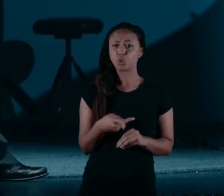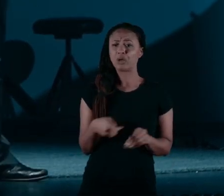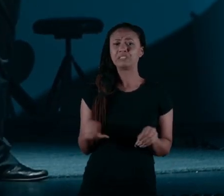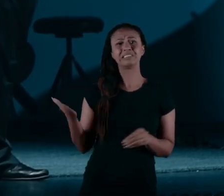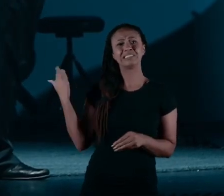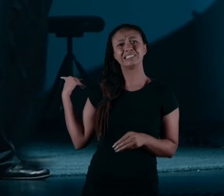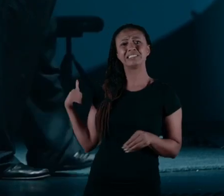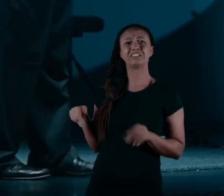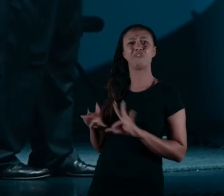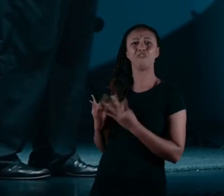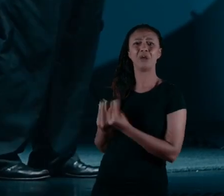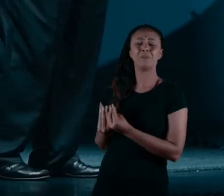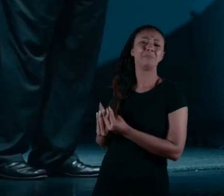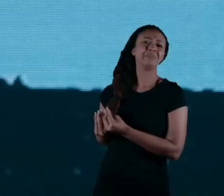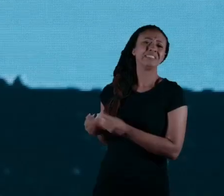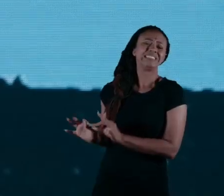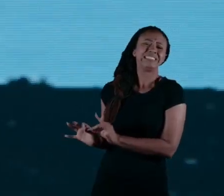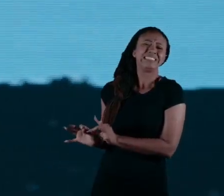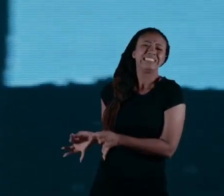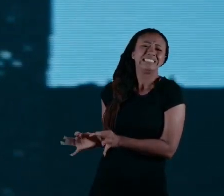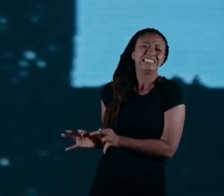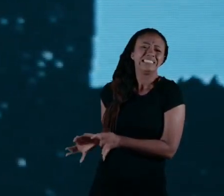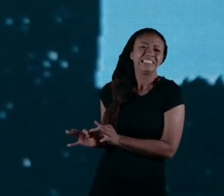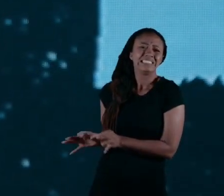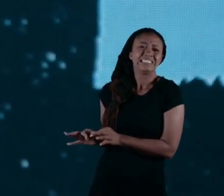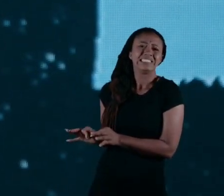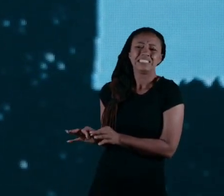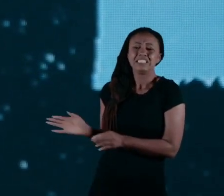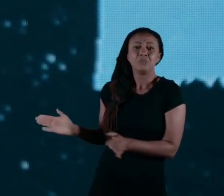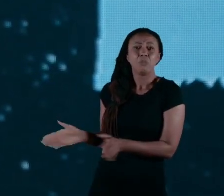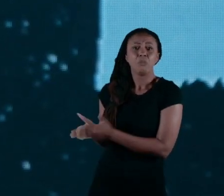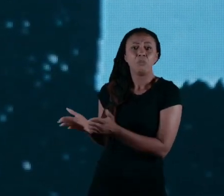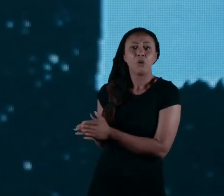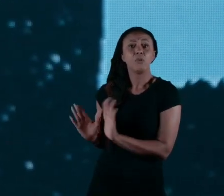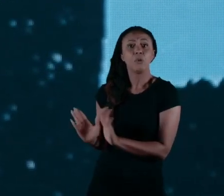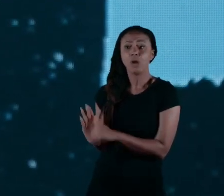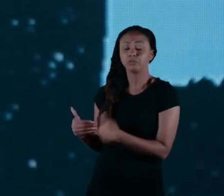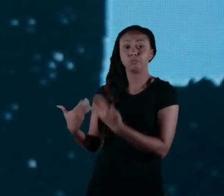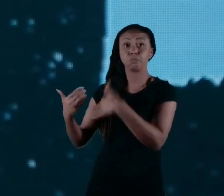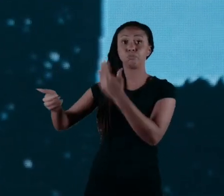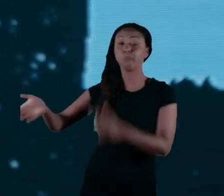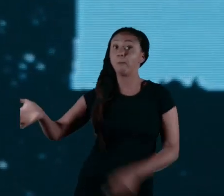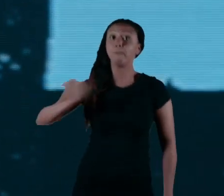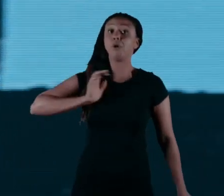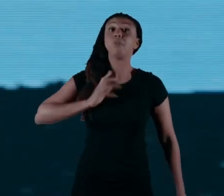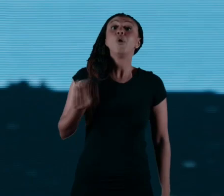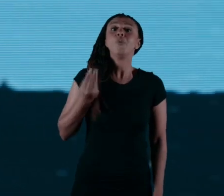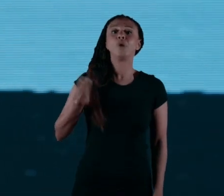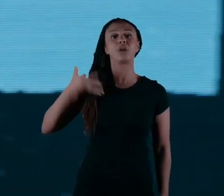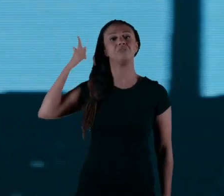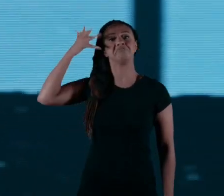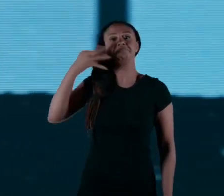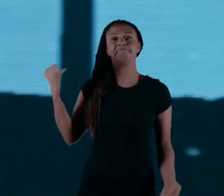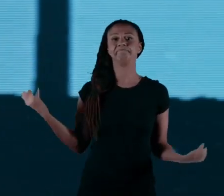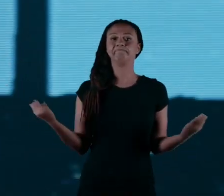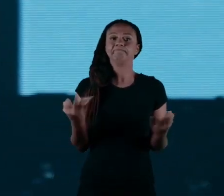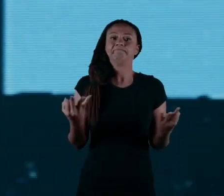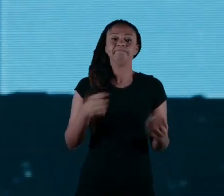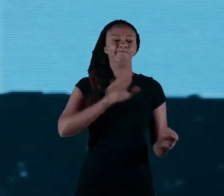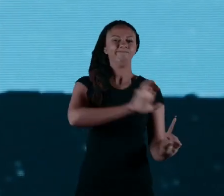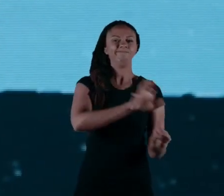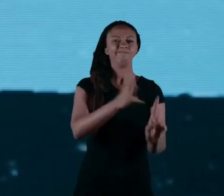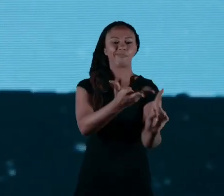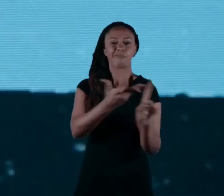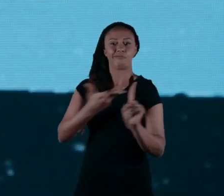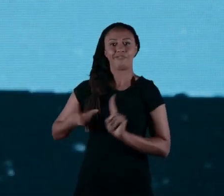por conta do seu grande poder de influência. Mas eu queria dizer para vocês que